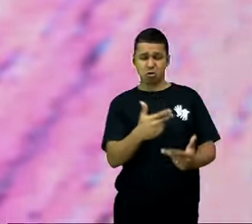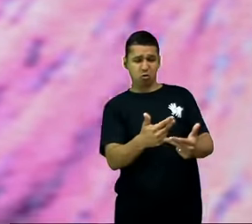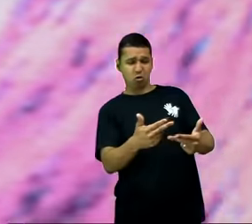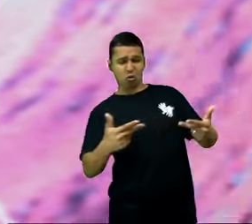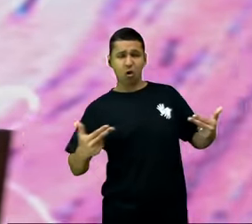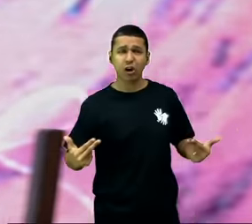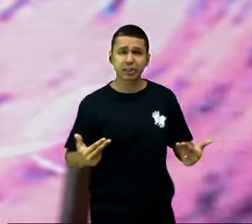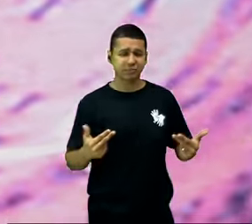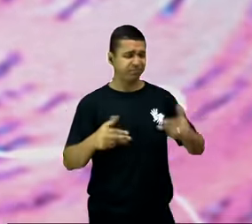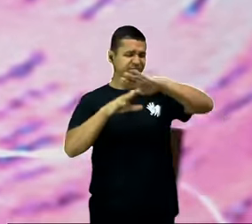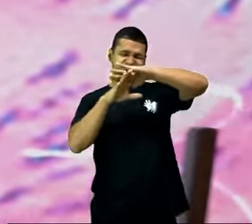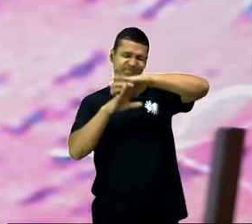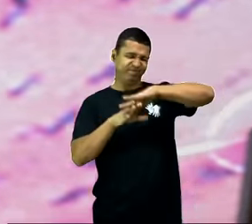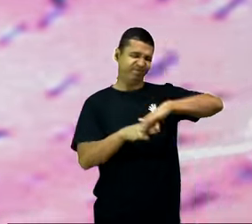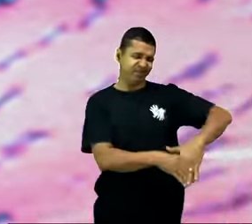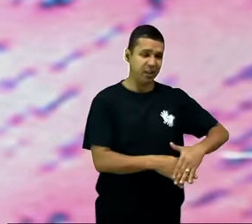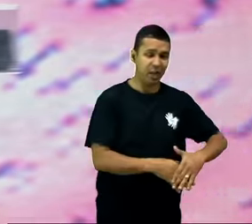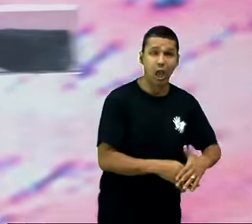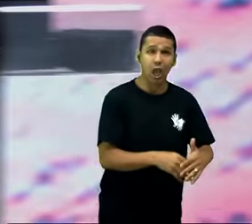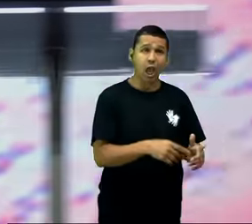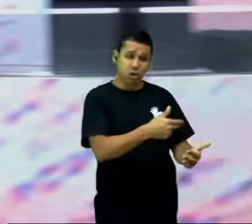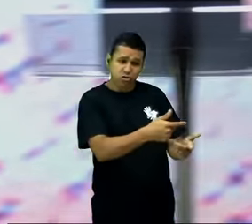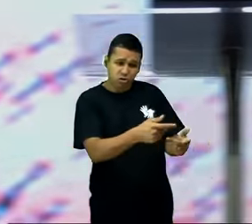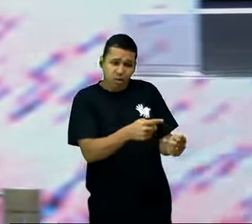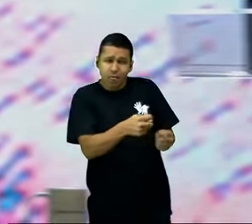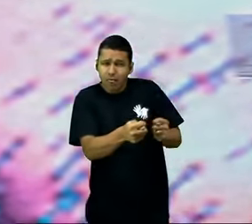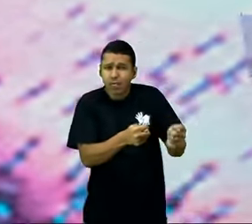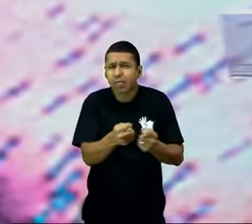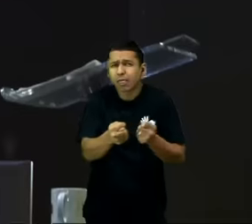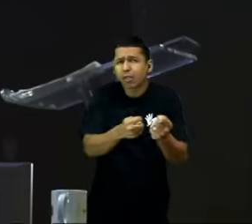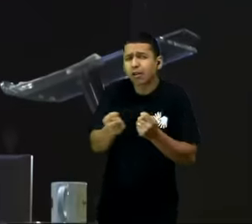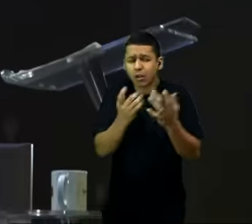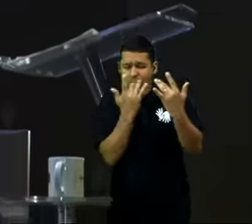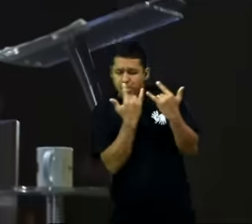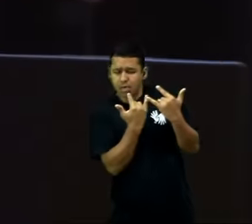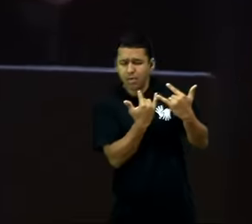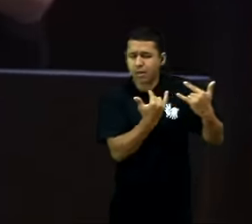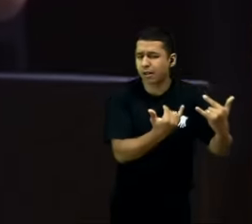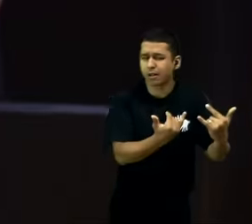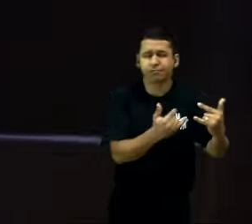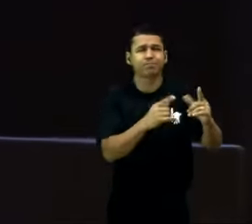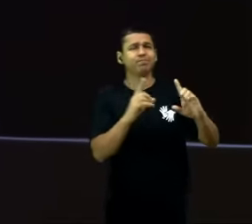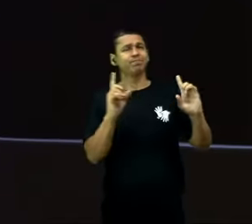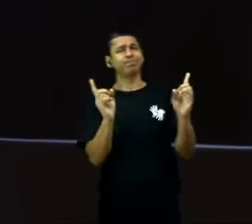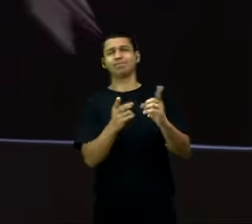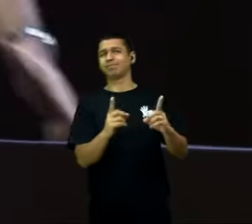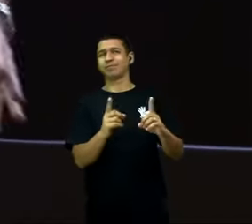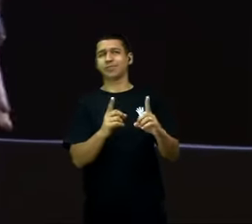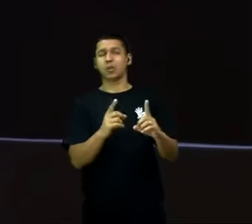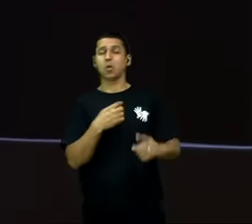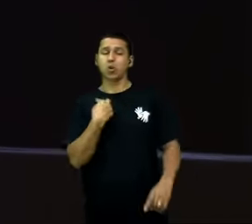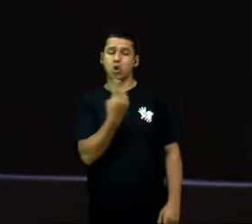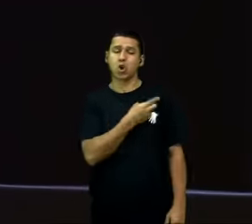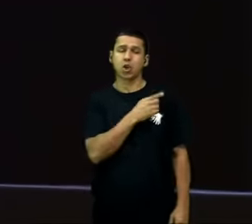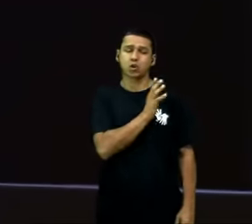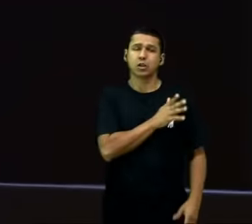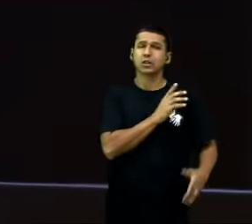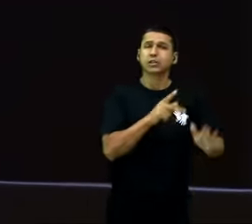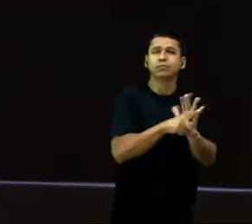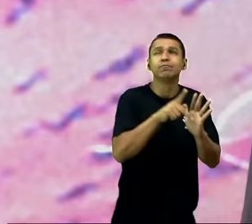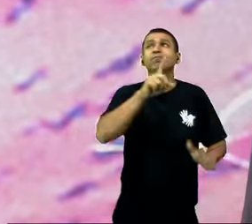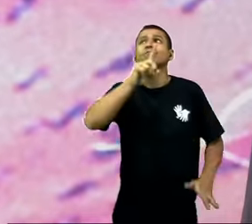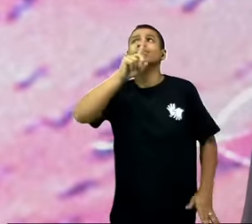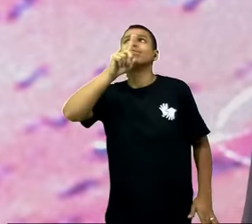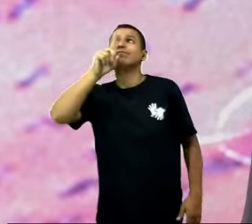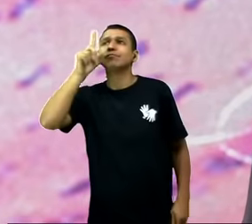As coisas não vão nos controlar, as coisas não vão nos dominar em nome de Jesus. Senhor, o nosso coração é teu. Dá um